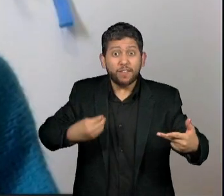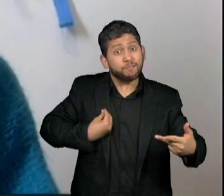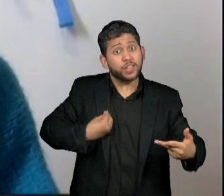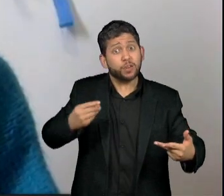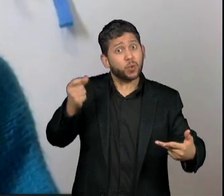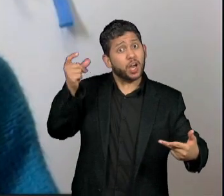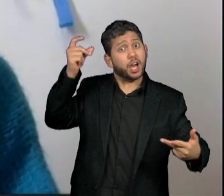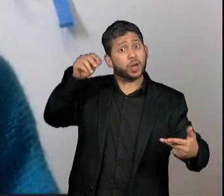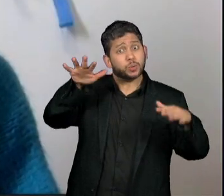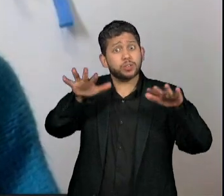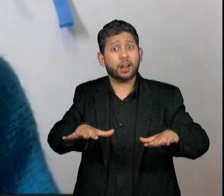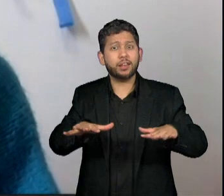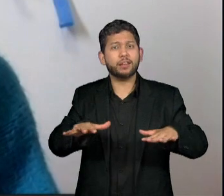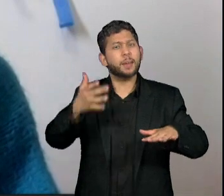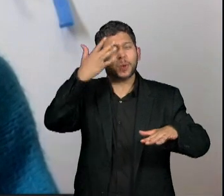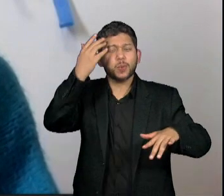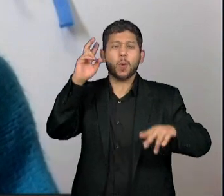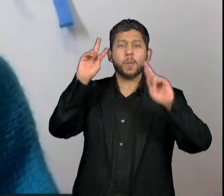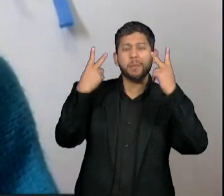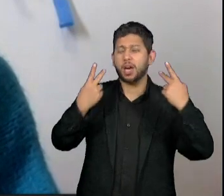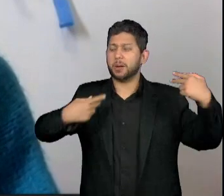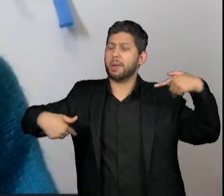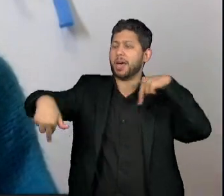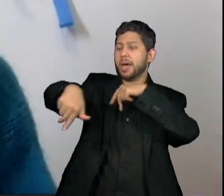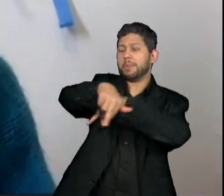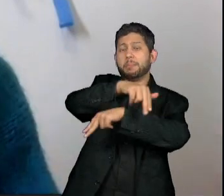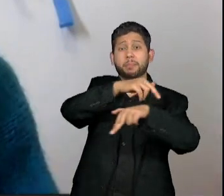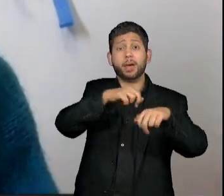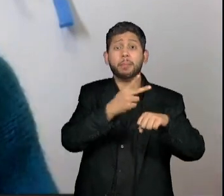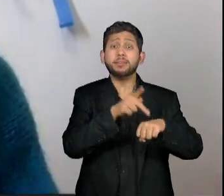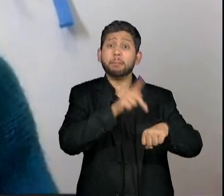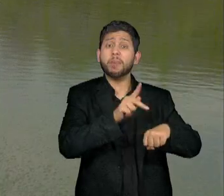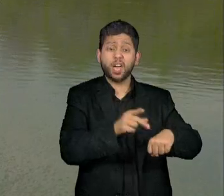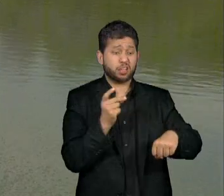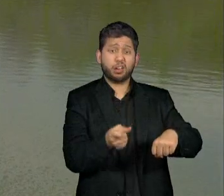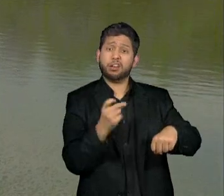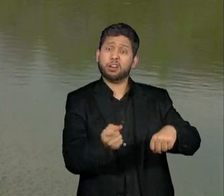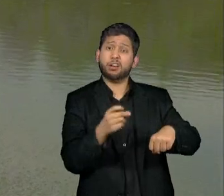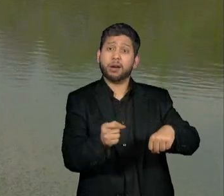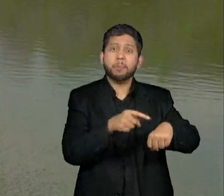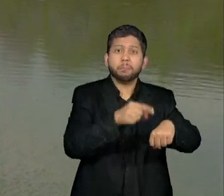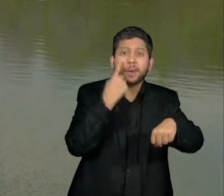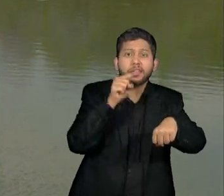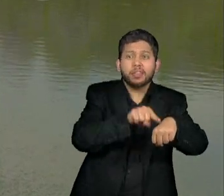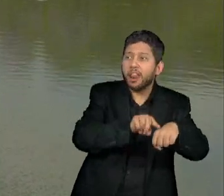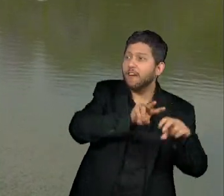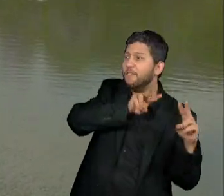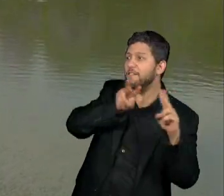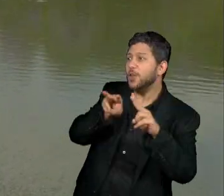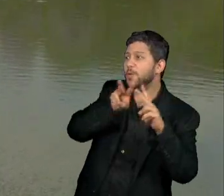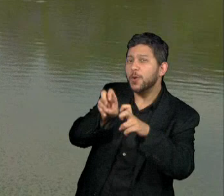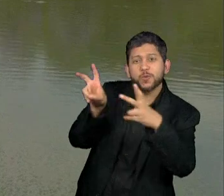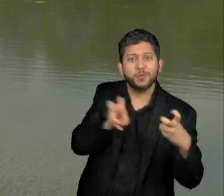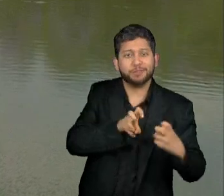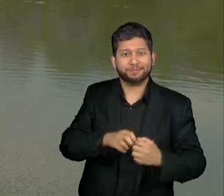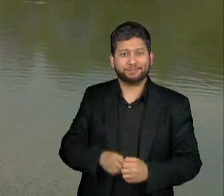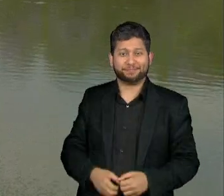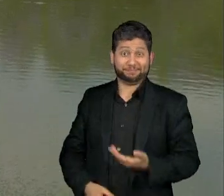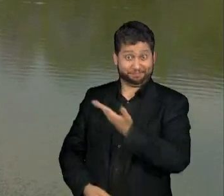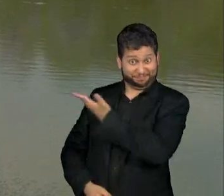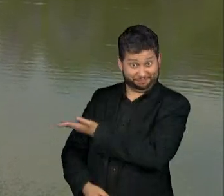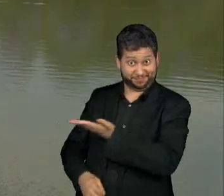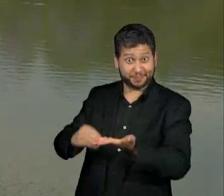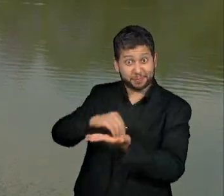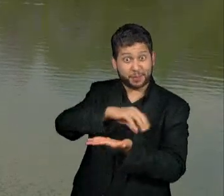da história brasileira também, né? Elas estavam aqui muito antes. No Lago do Ibirapuera, 2